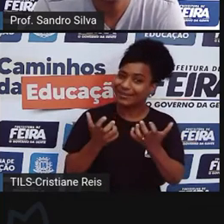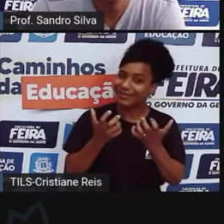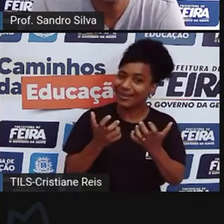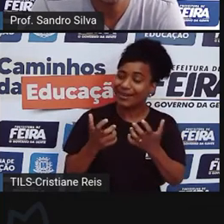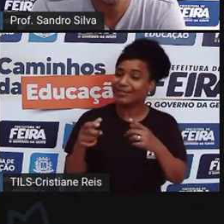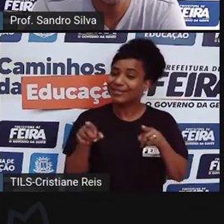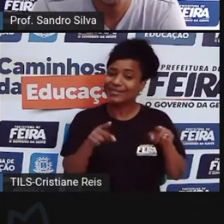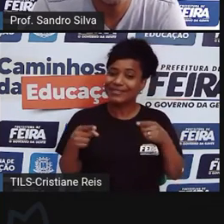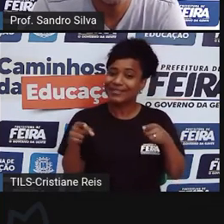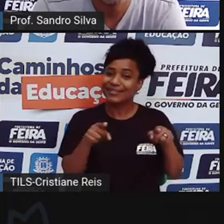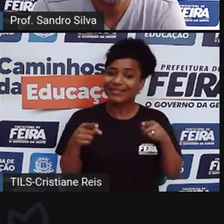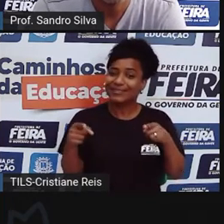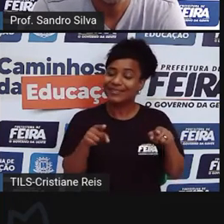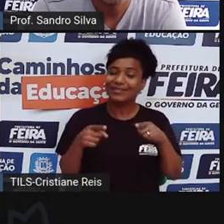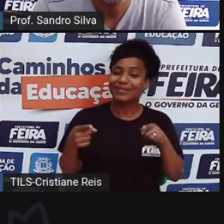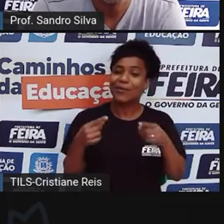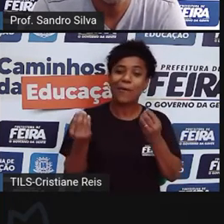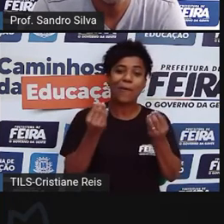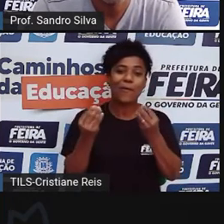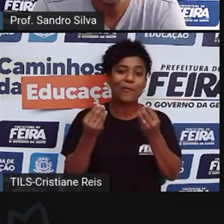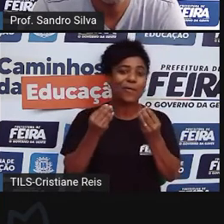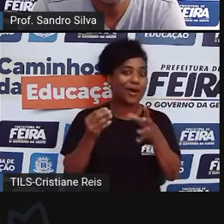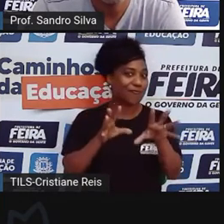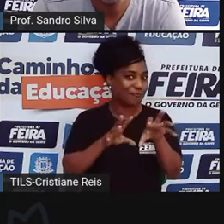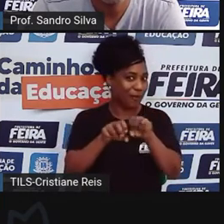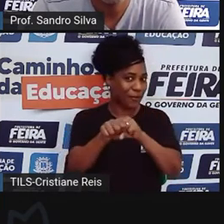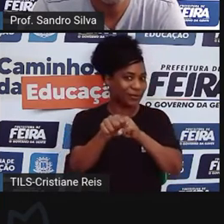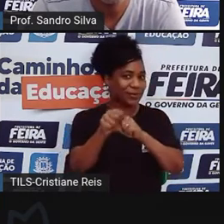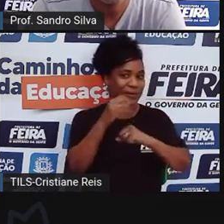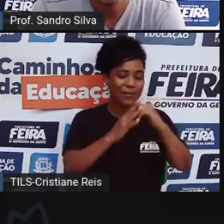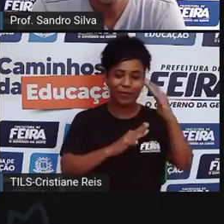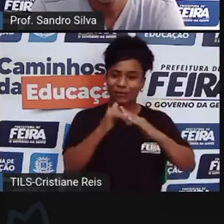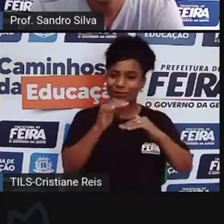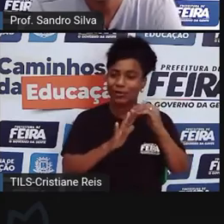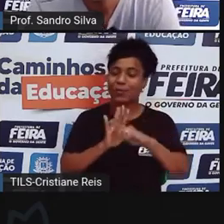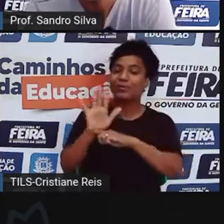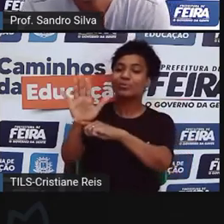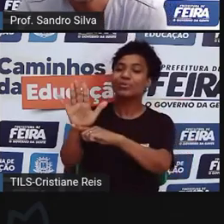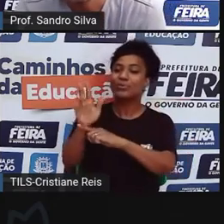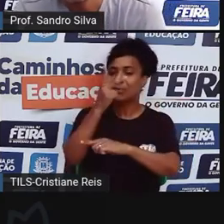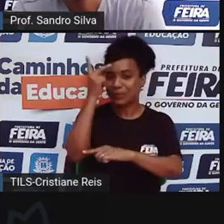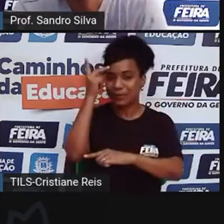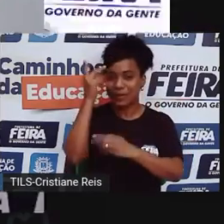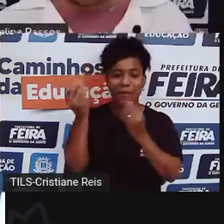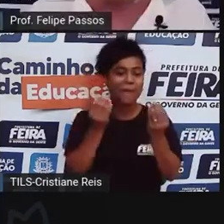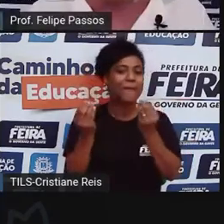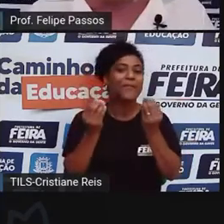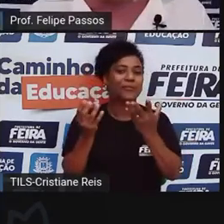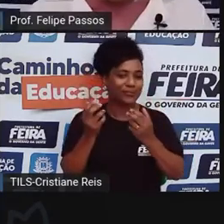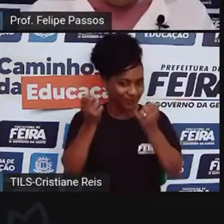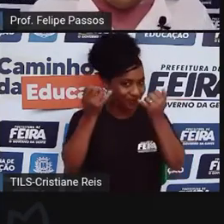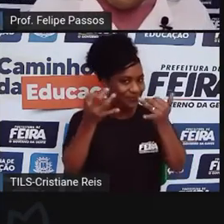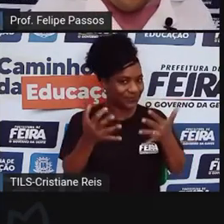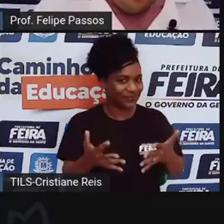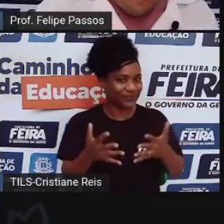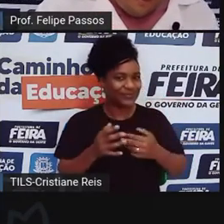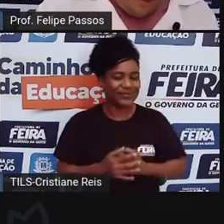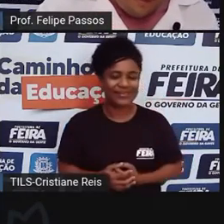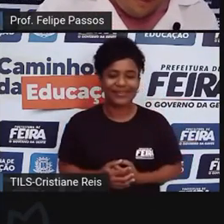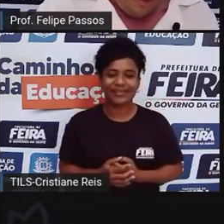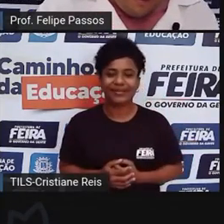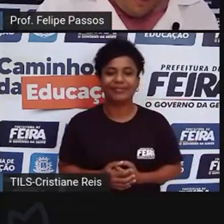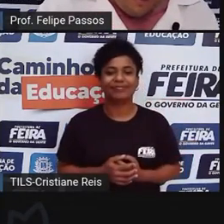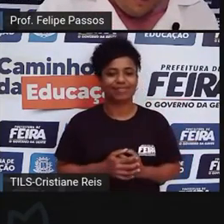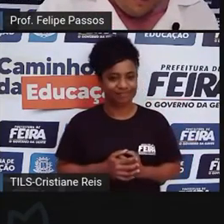artístico, já pode, né, identificar que pode ser uma alternativa no futuro. Olha, a gente hoje vive uma realidade.